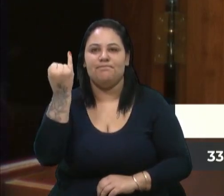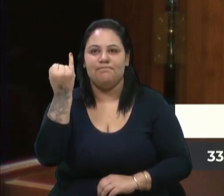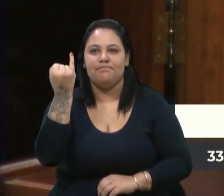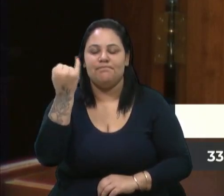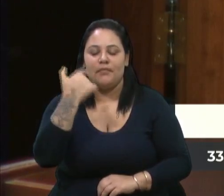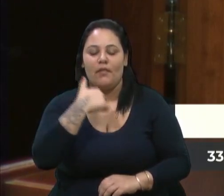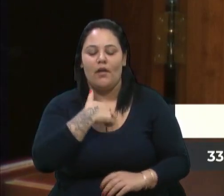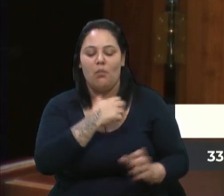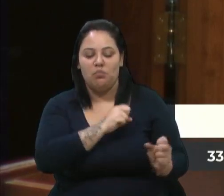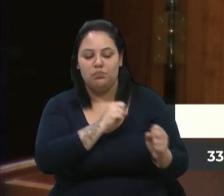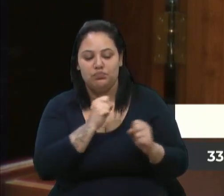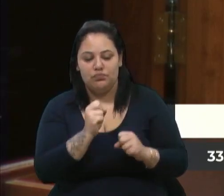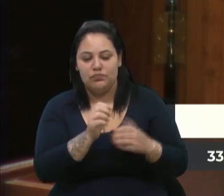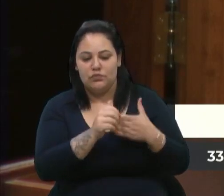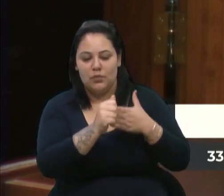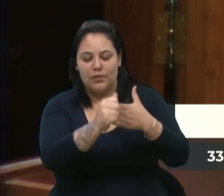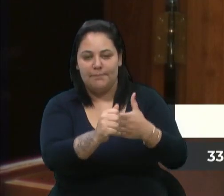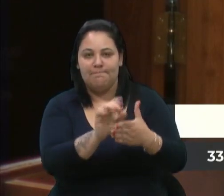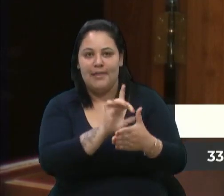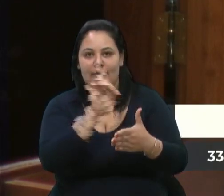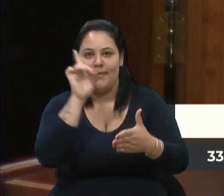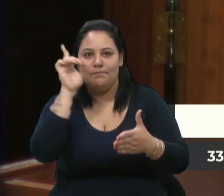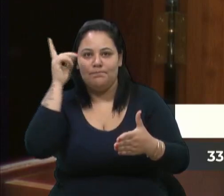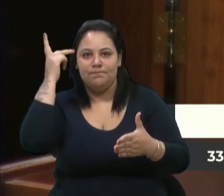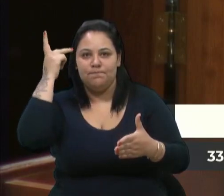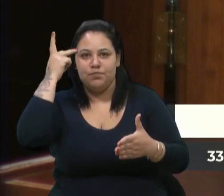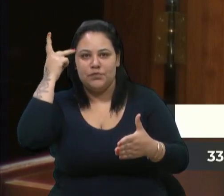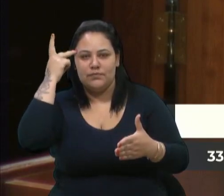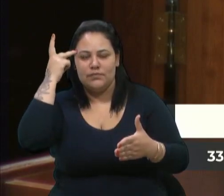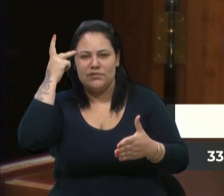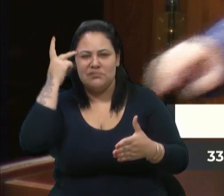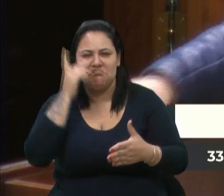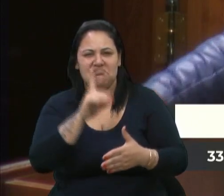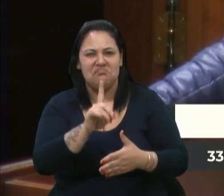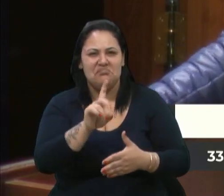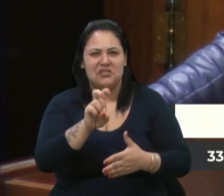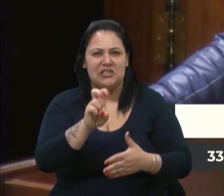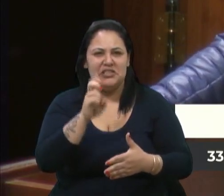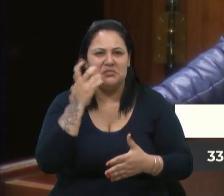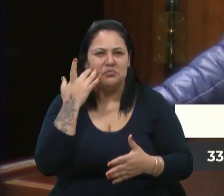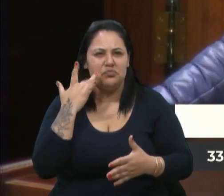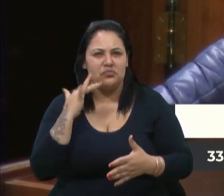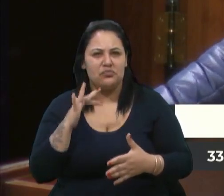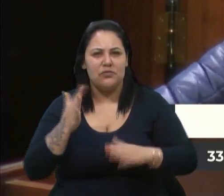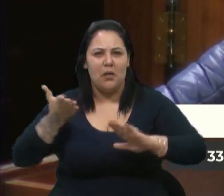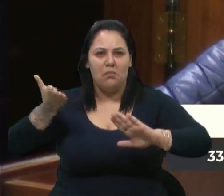pude acompanhar em São Paulo, há uns 15 dias atrás, mais ou menos,